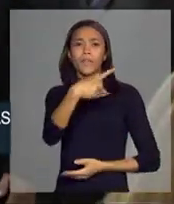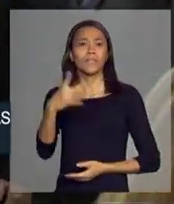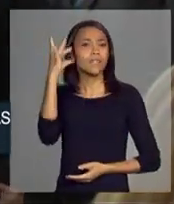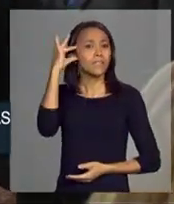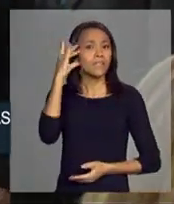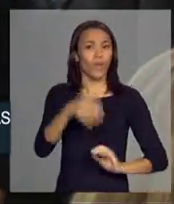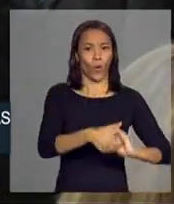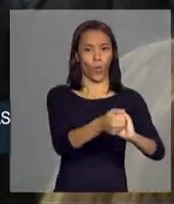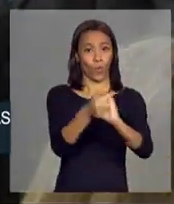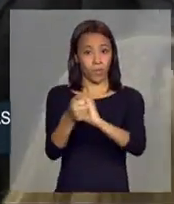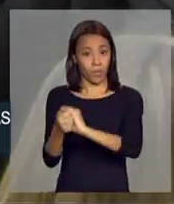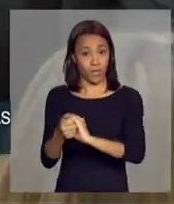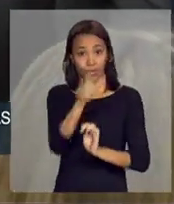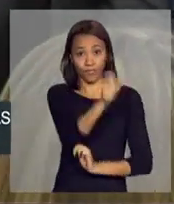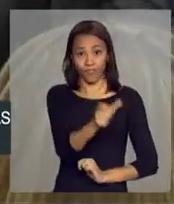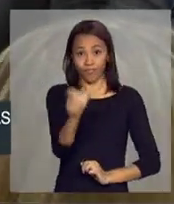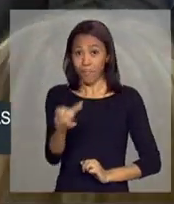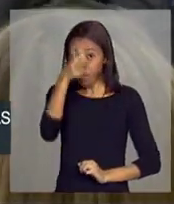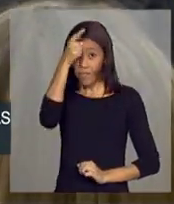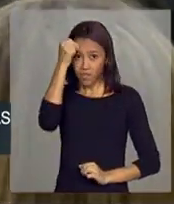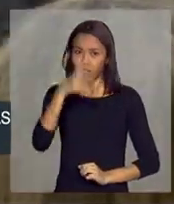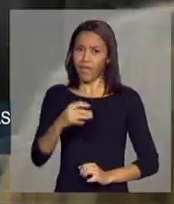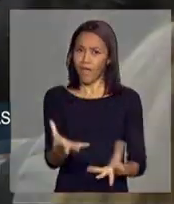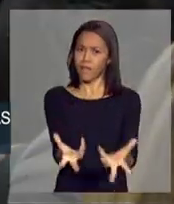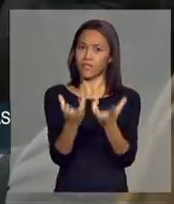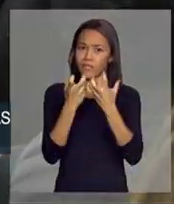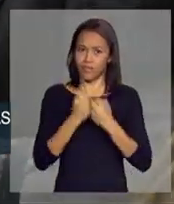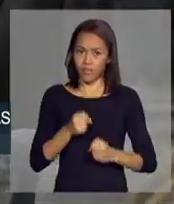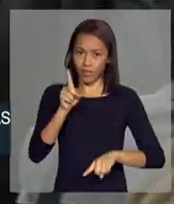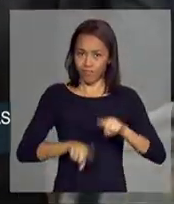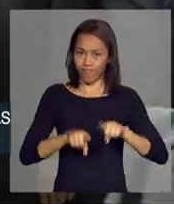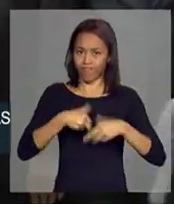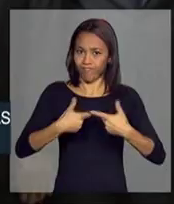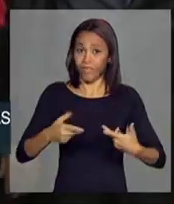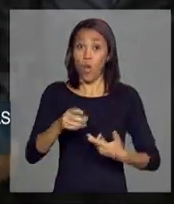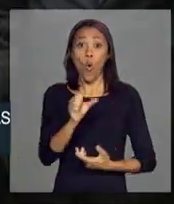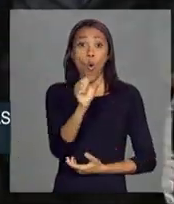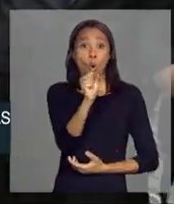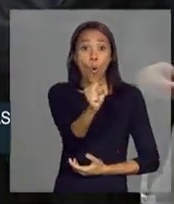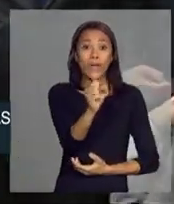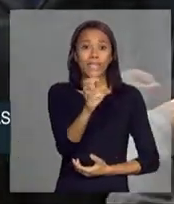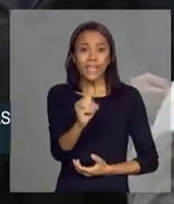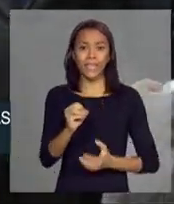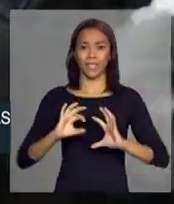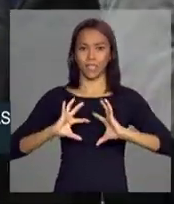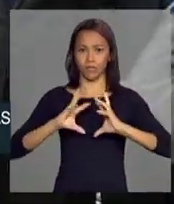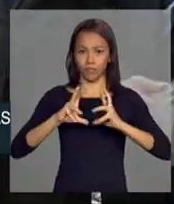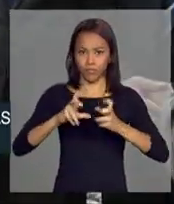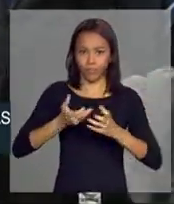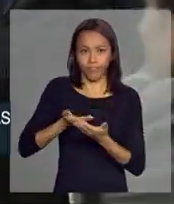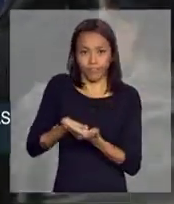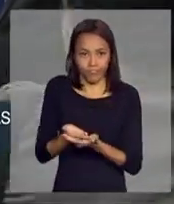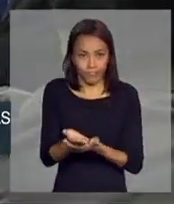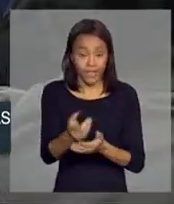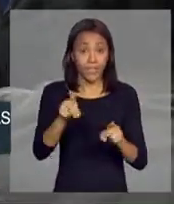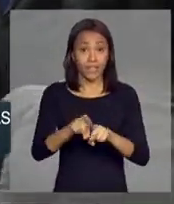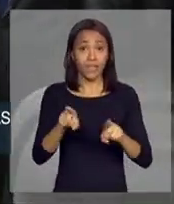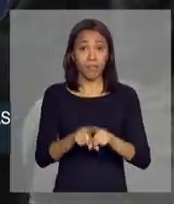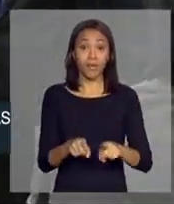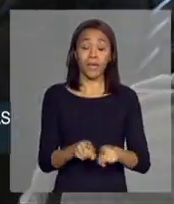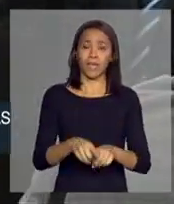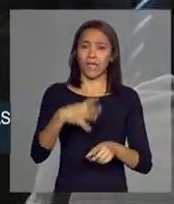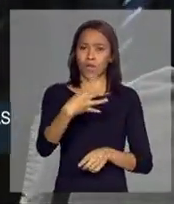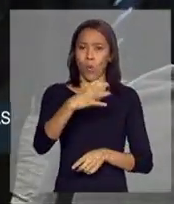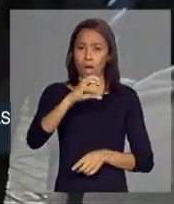prefeitos que vão receber os equipamentos são 80 retroescavadeiras e 40 motos